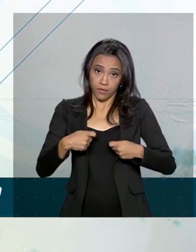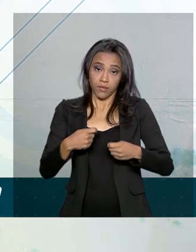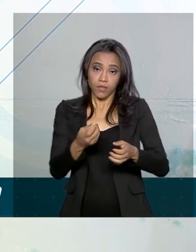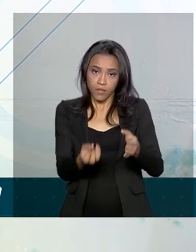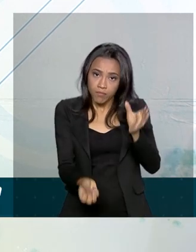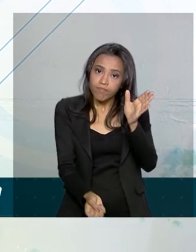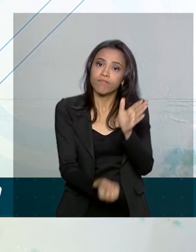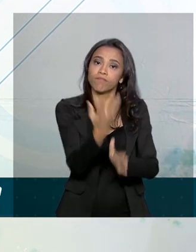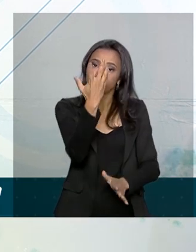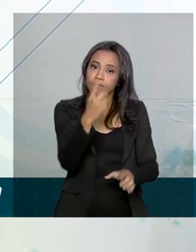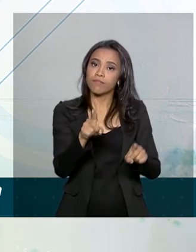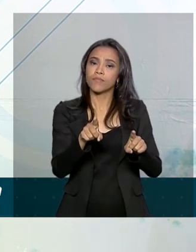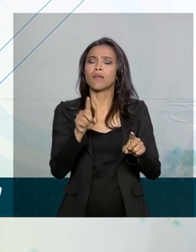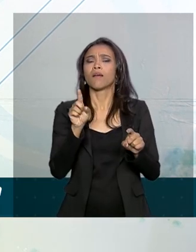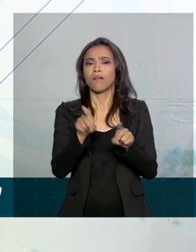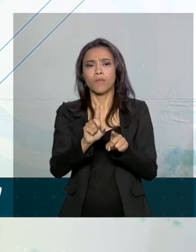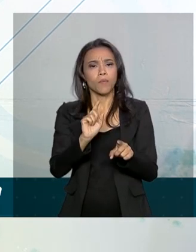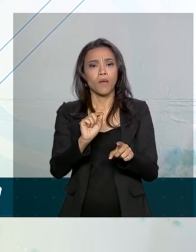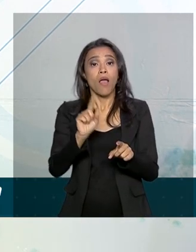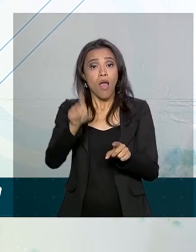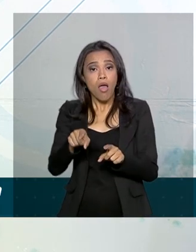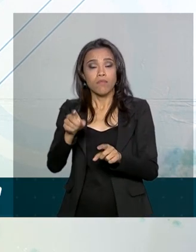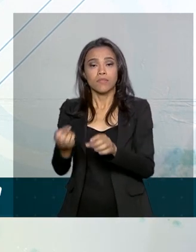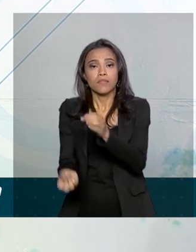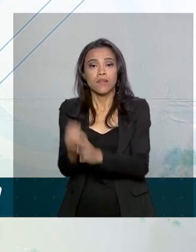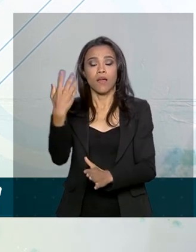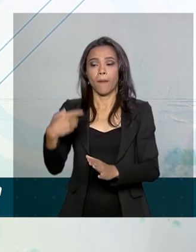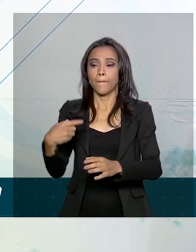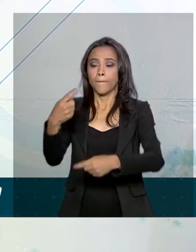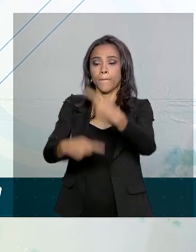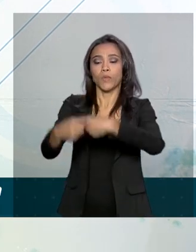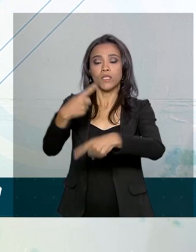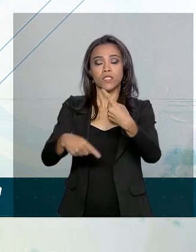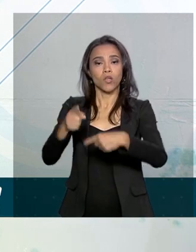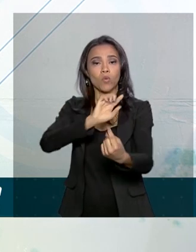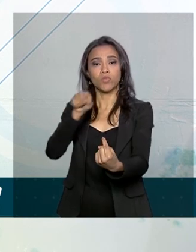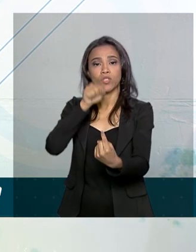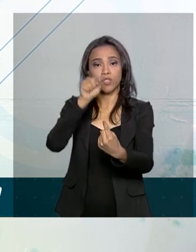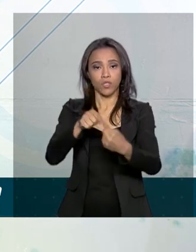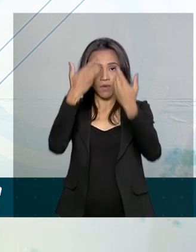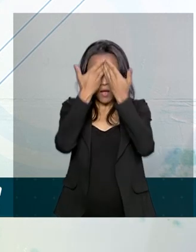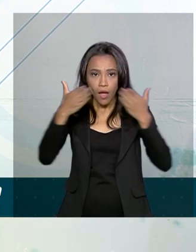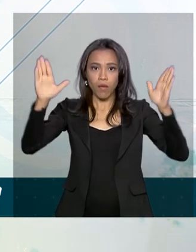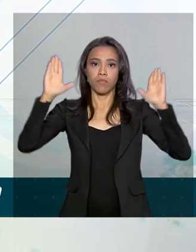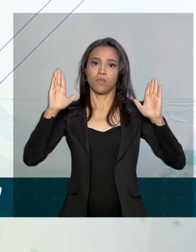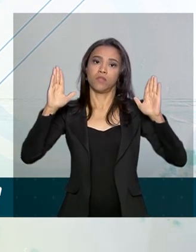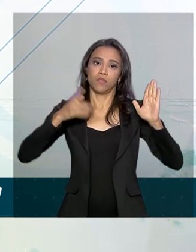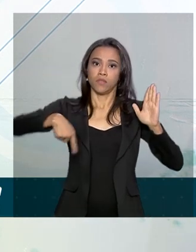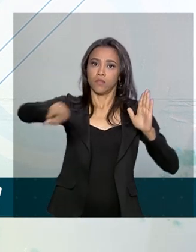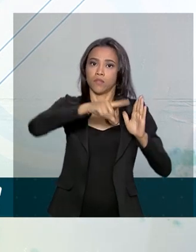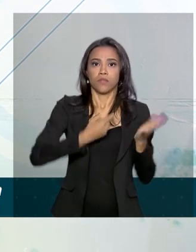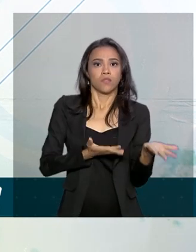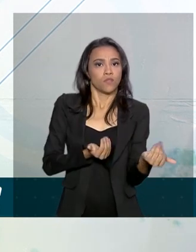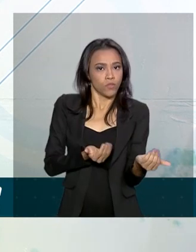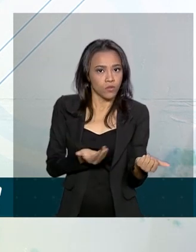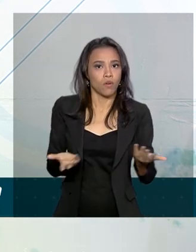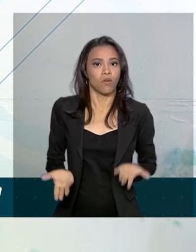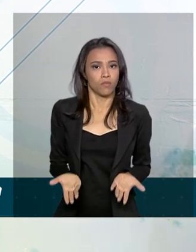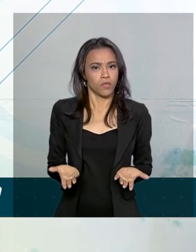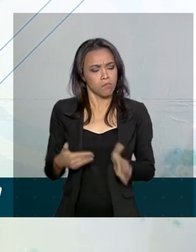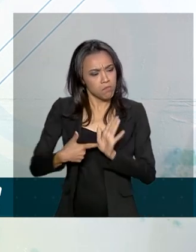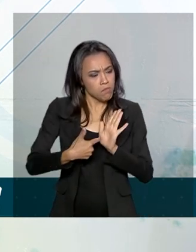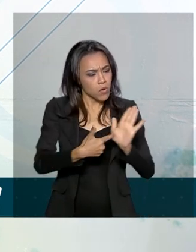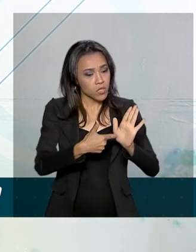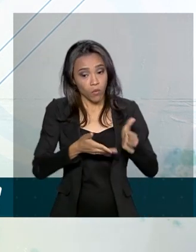implementando? Políticas que visem abrir os olhos da juventude, mostrar realmente qual é o